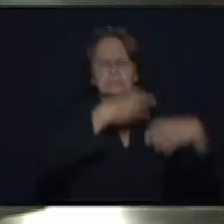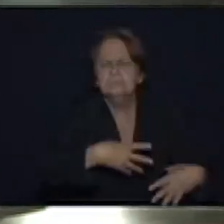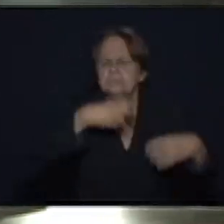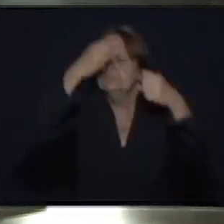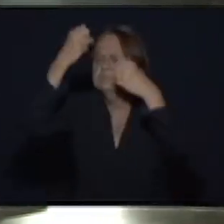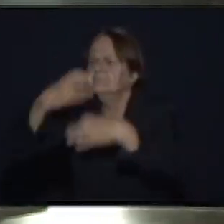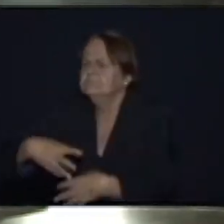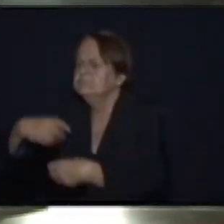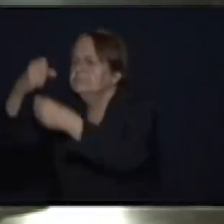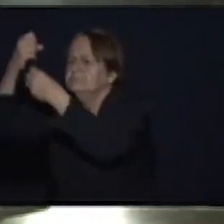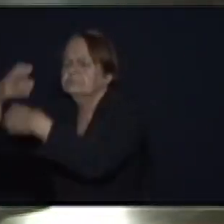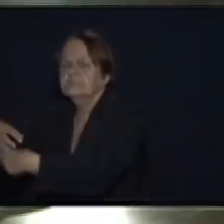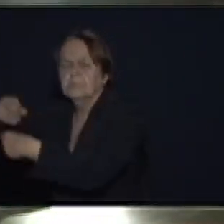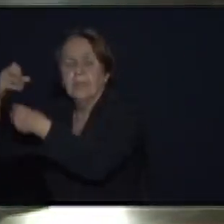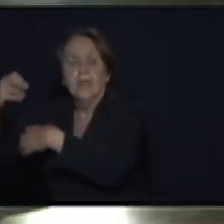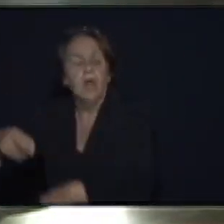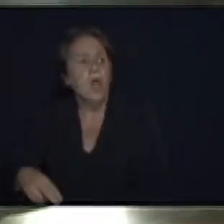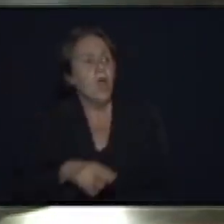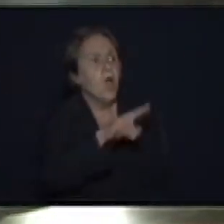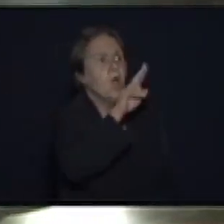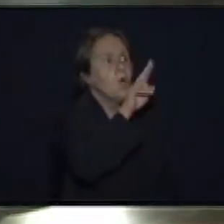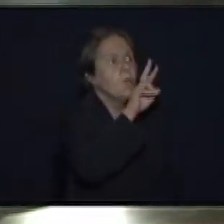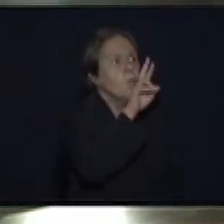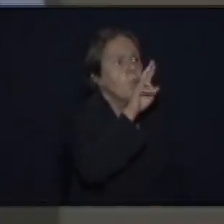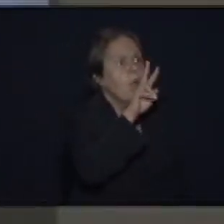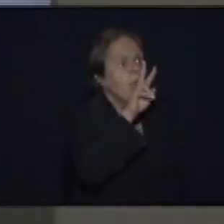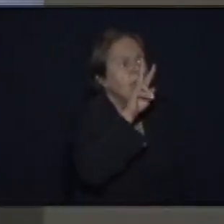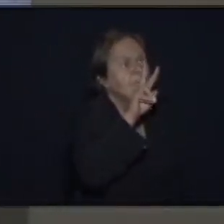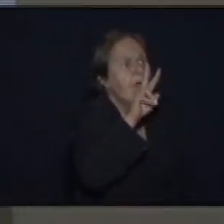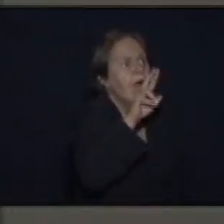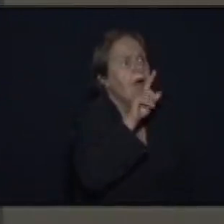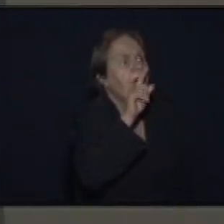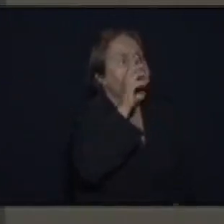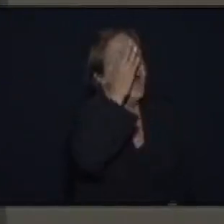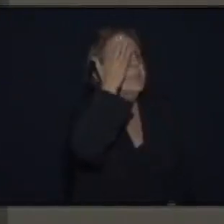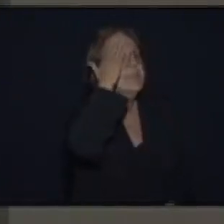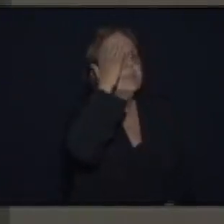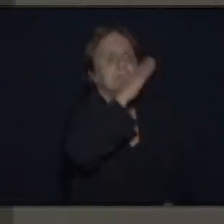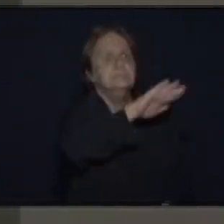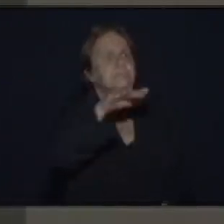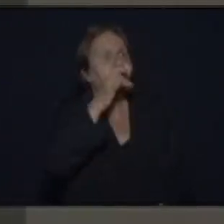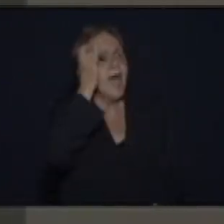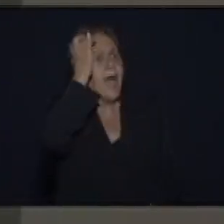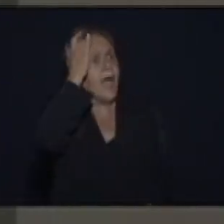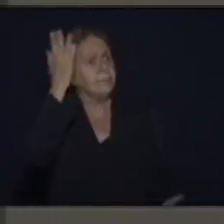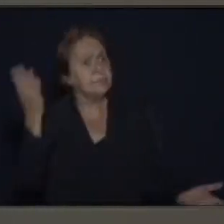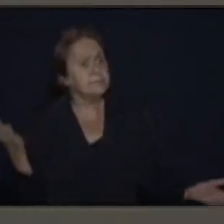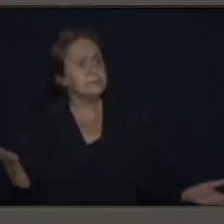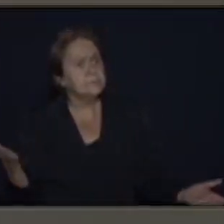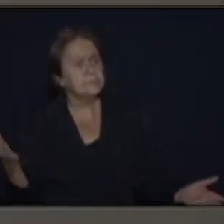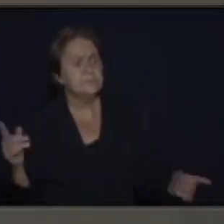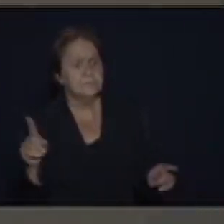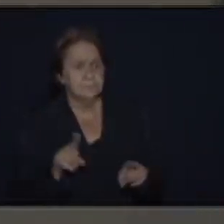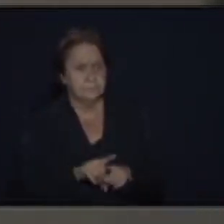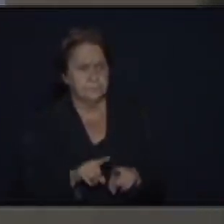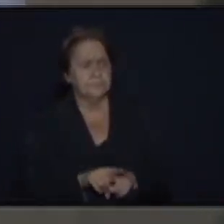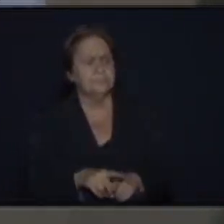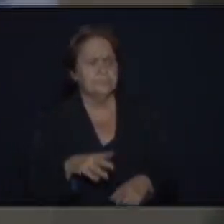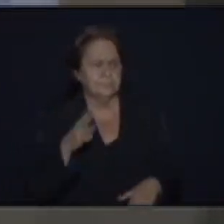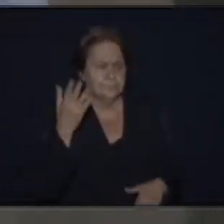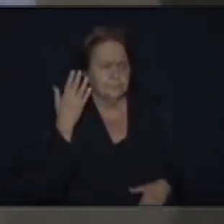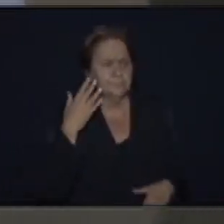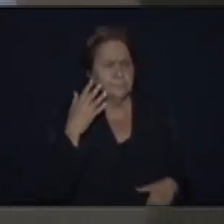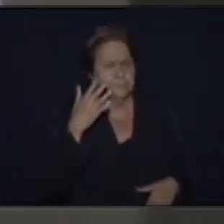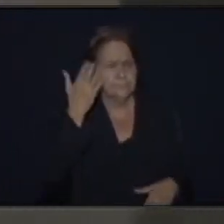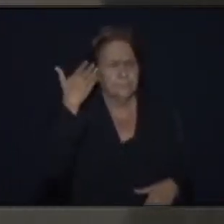Porque durante 20 anos ela sofremos demais com a inflação eu vou contar um exemplo pessoal de inflação vocês ter uma